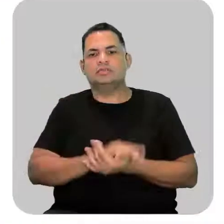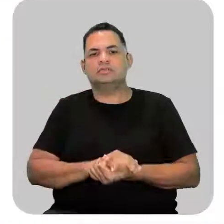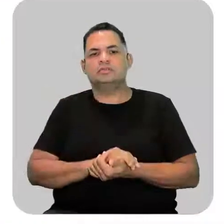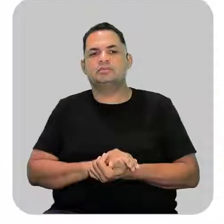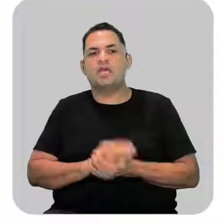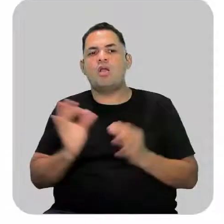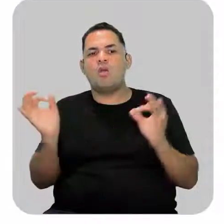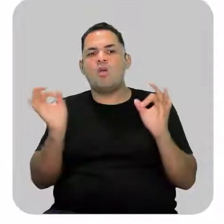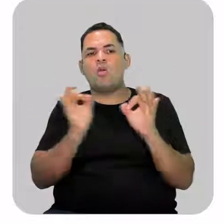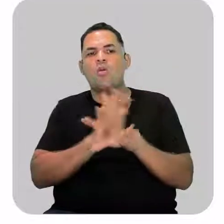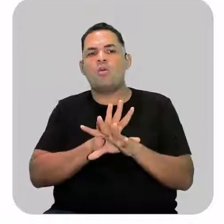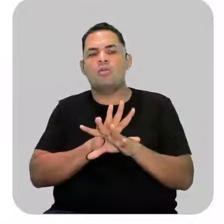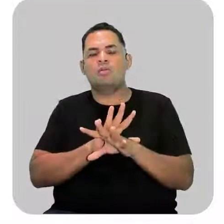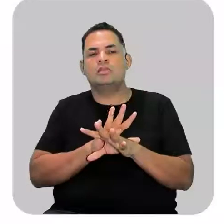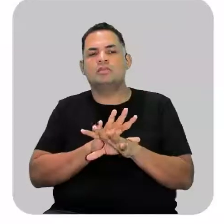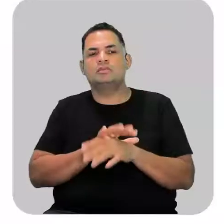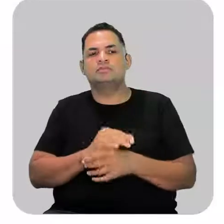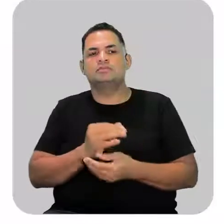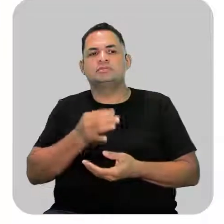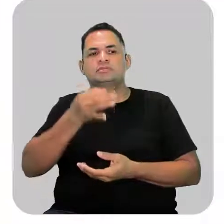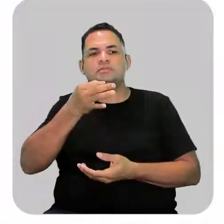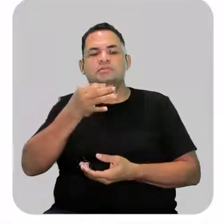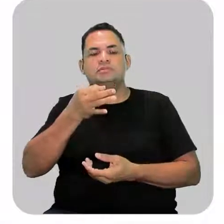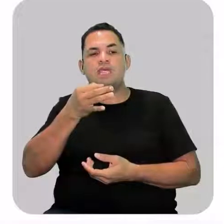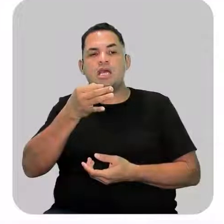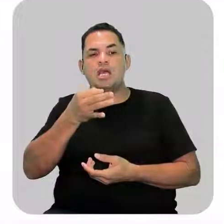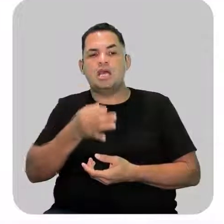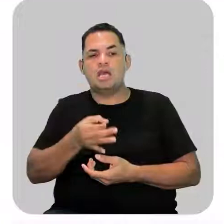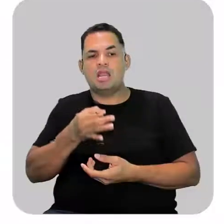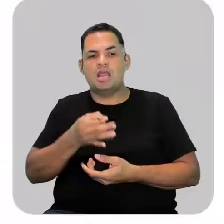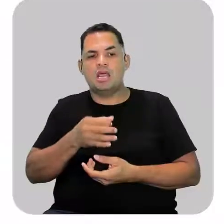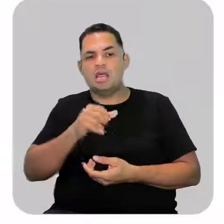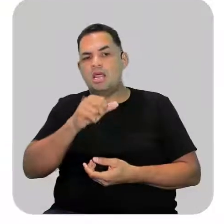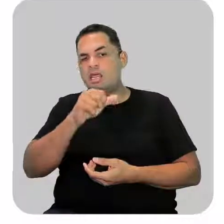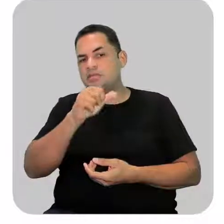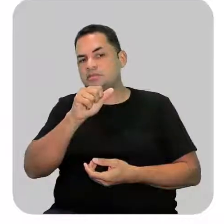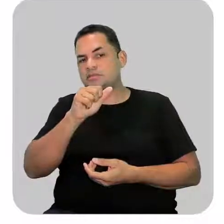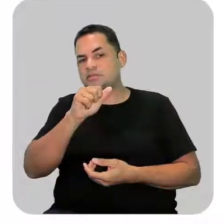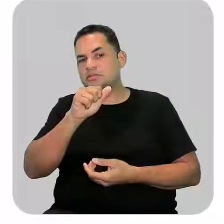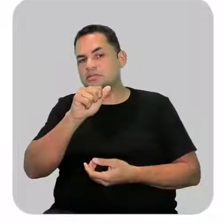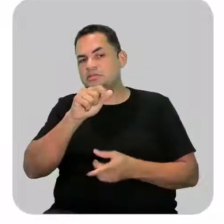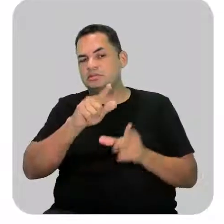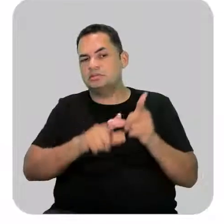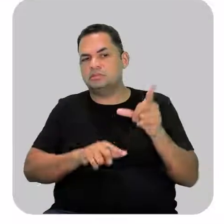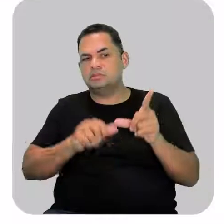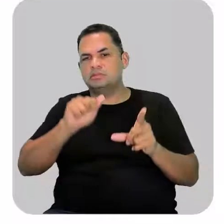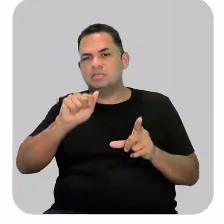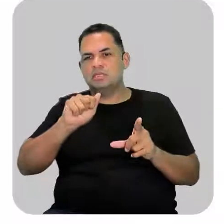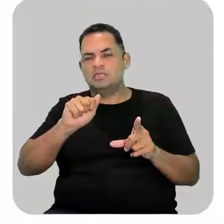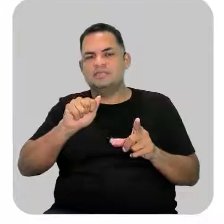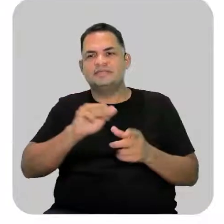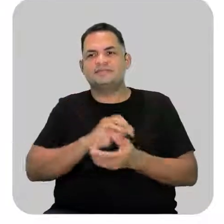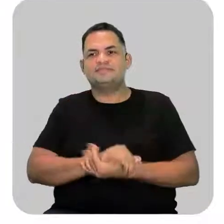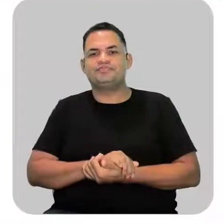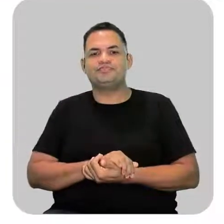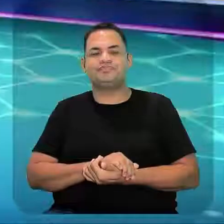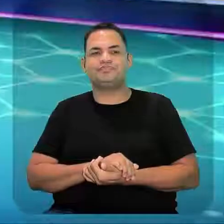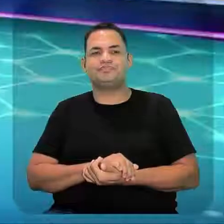na conclusão que a afirmativa correta é a letra A. Gente, aqui rapidinho.